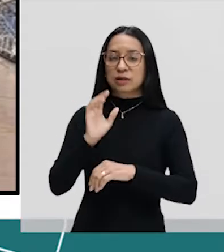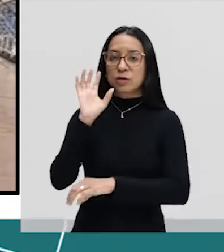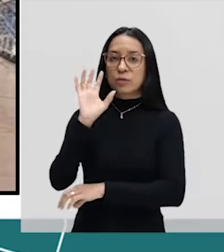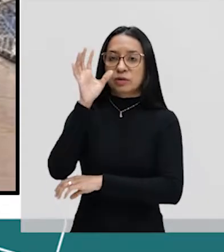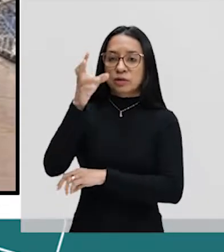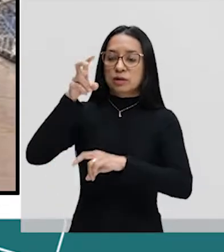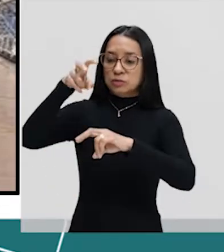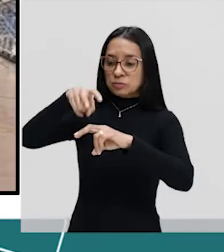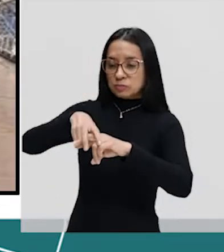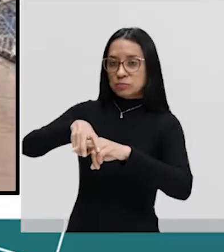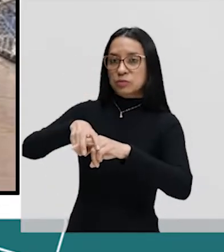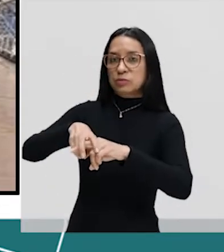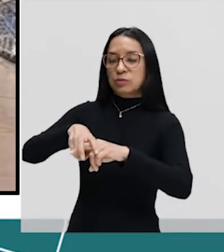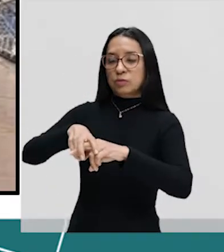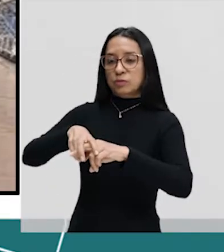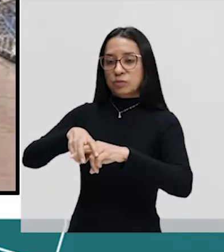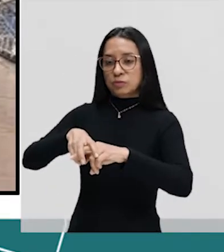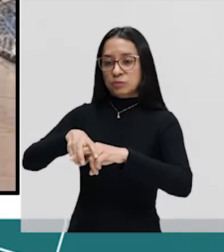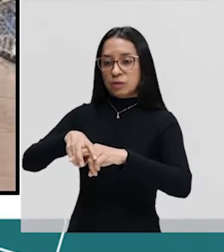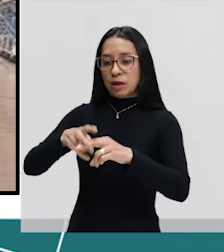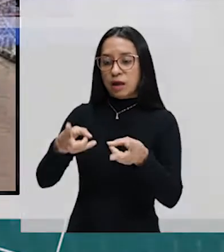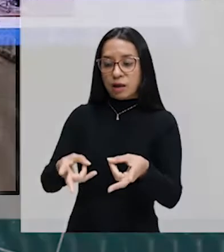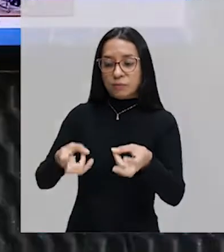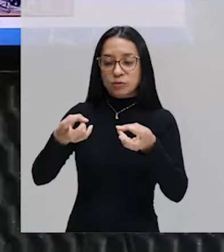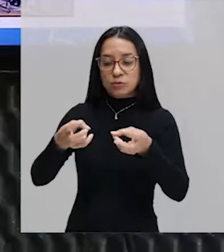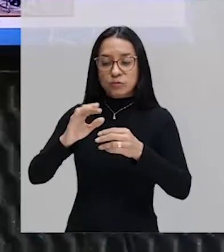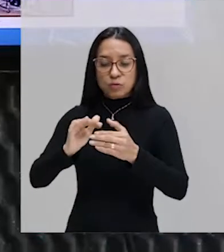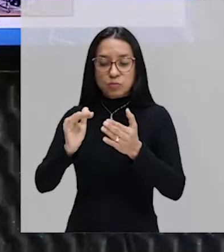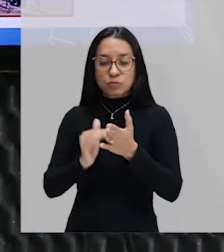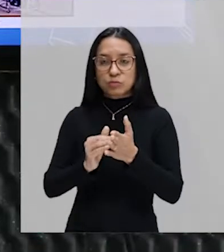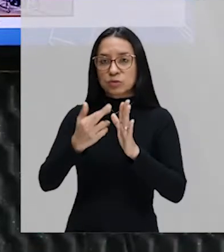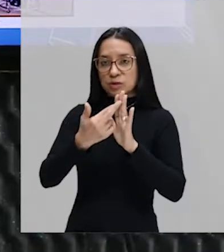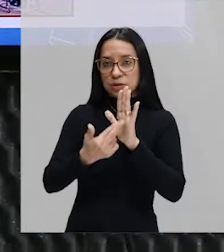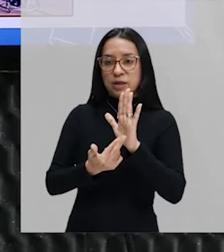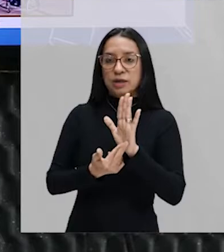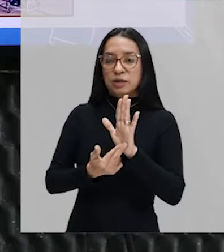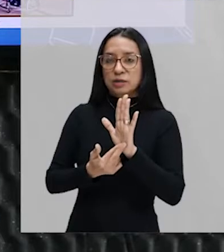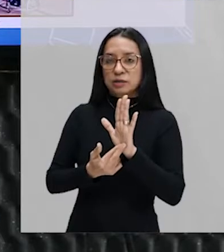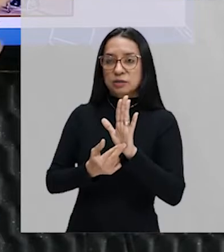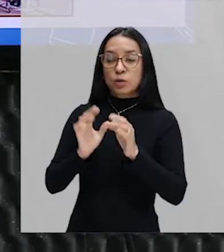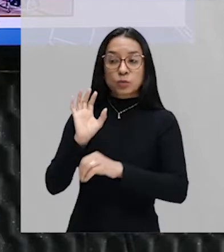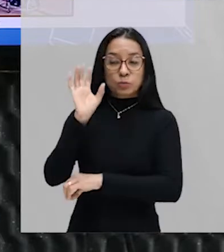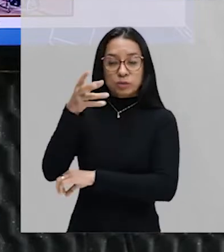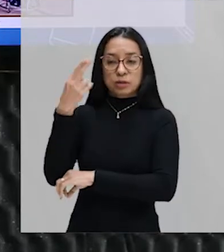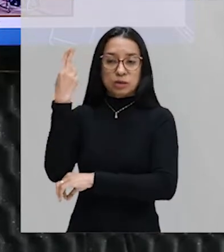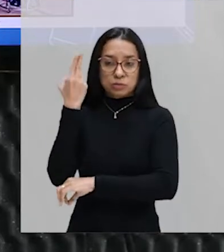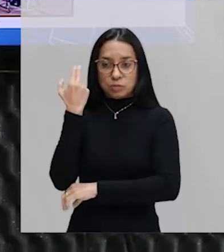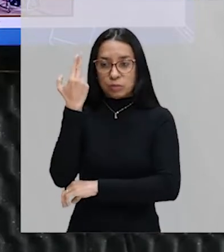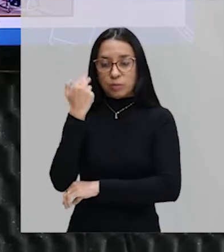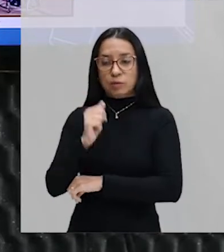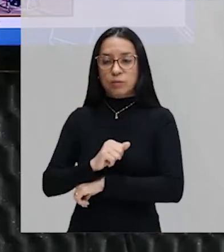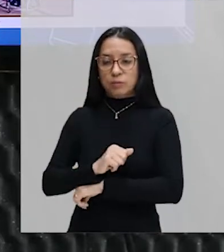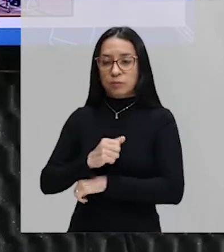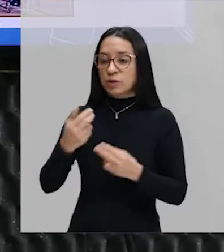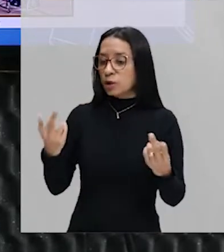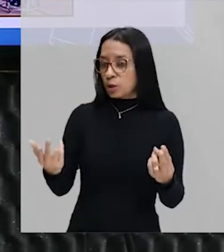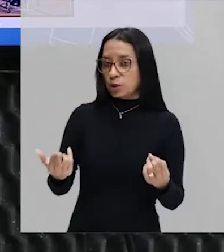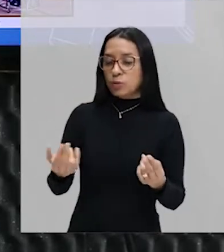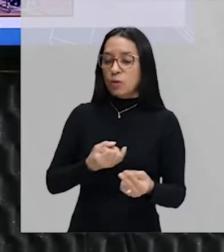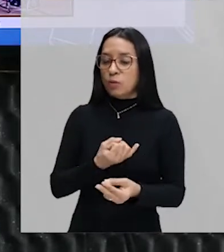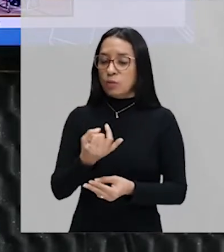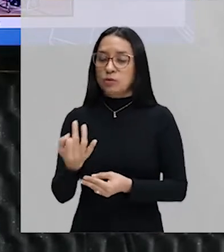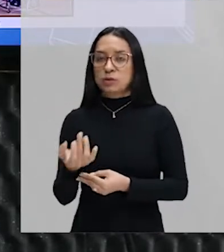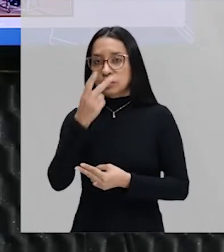basquete em cadeira de rodas absorveu praticamente todas as regras do basquete convencional? Pronto. Mesma quantidade de atletas do basquete